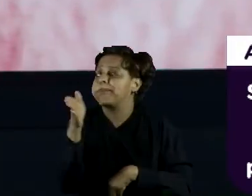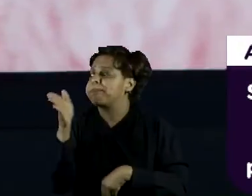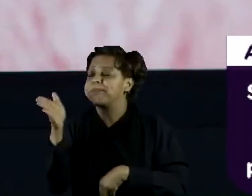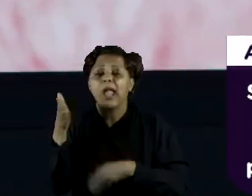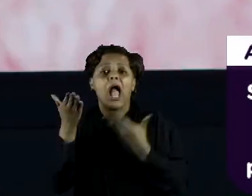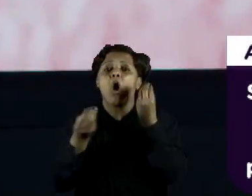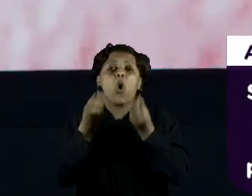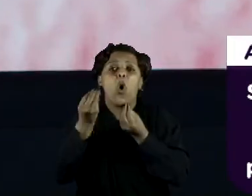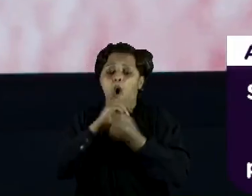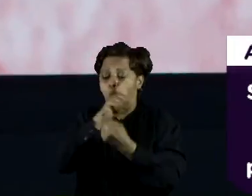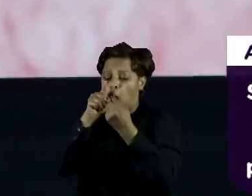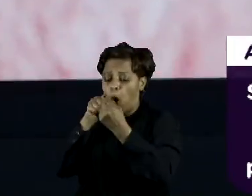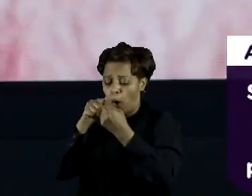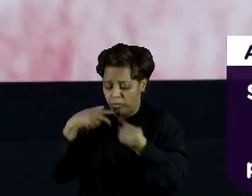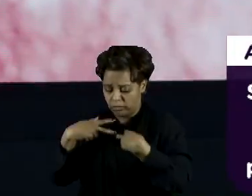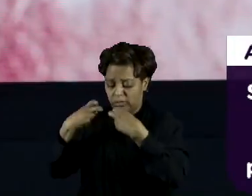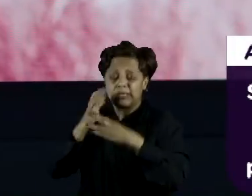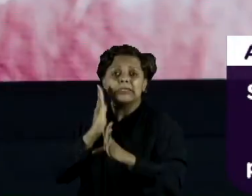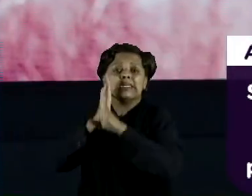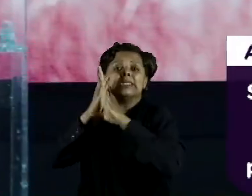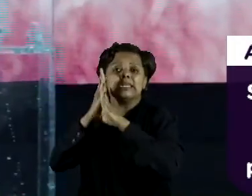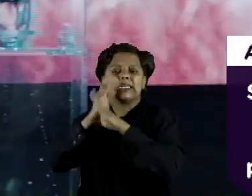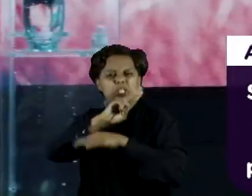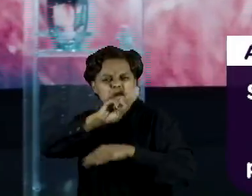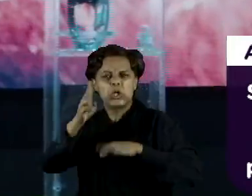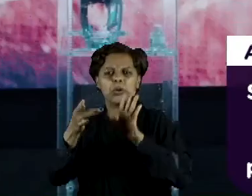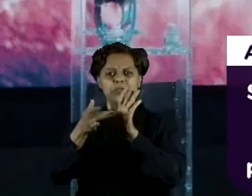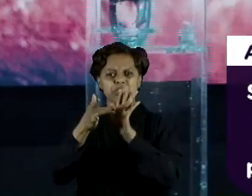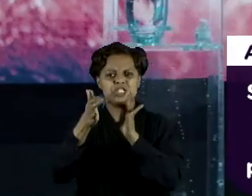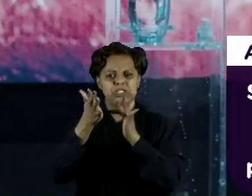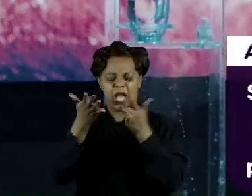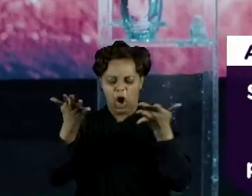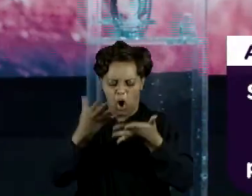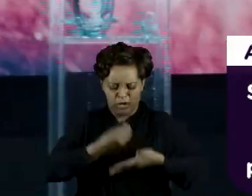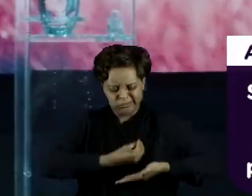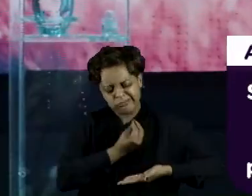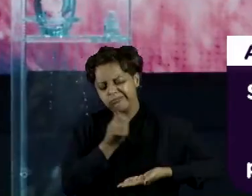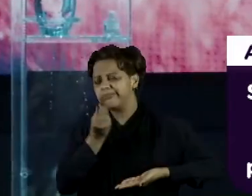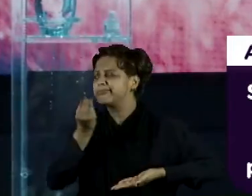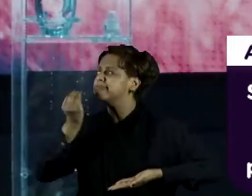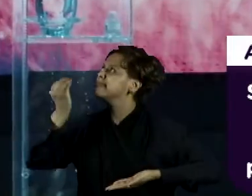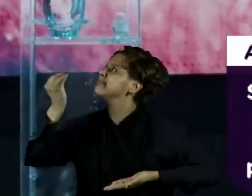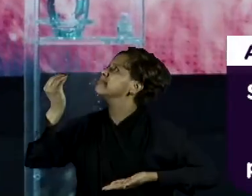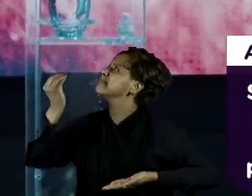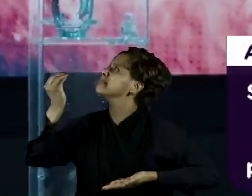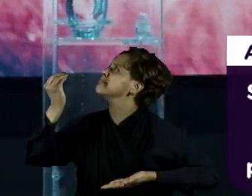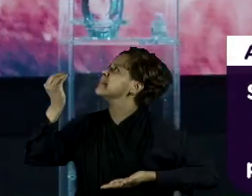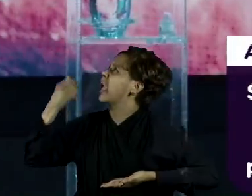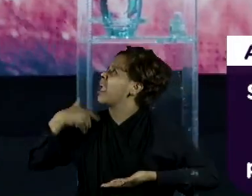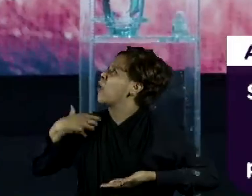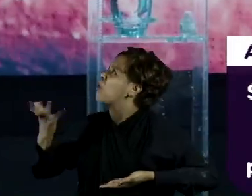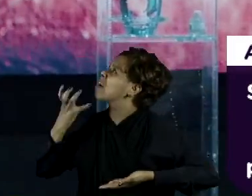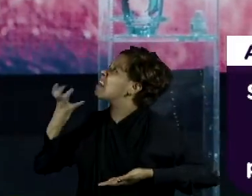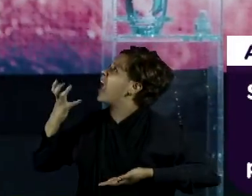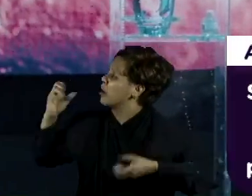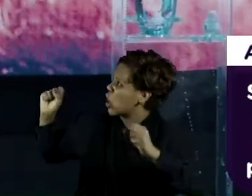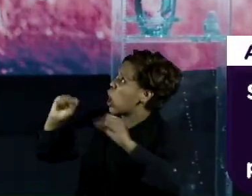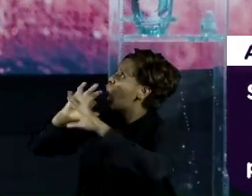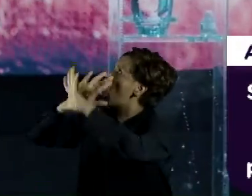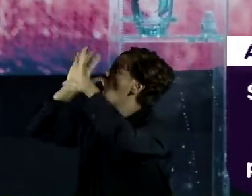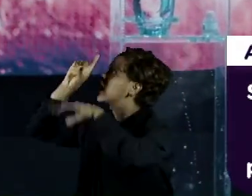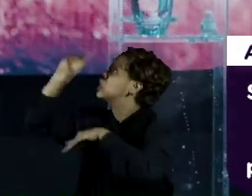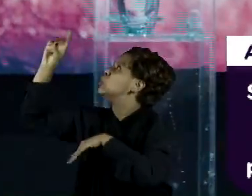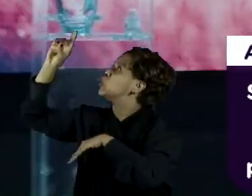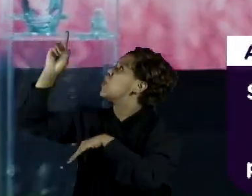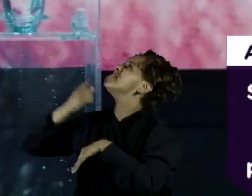teu propósito? Em nome de Jesus eu entrego a minha vida, Senhor. Eu quero viver para a tua glória. Eu quero